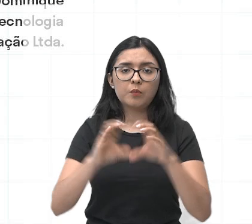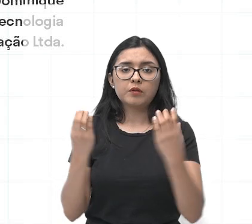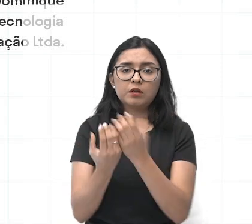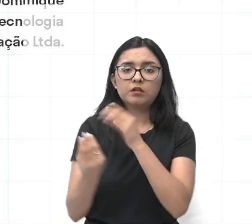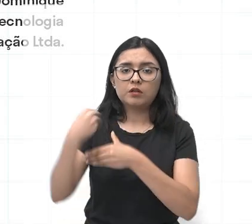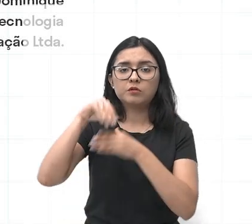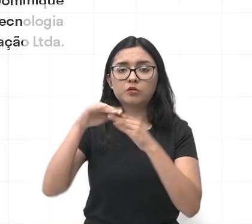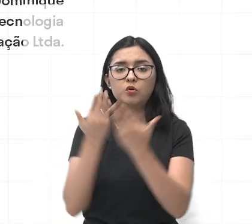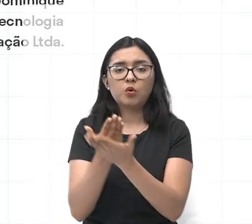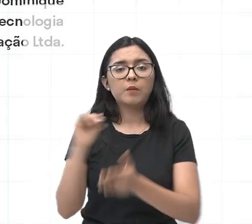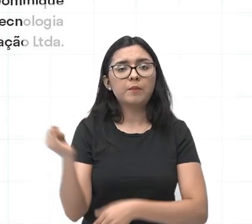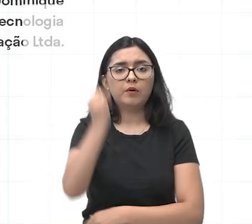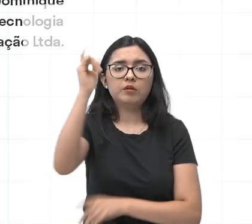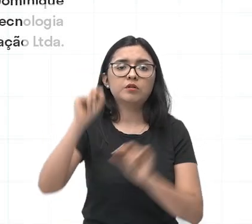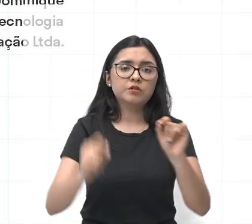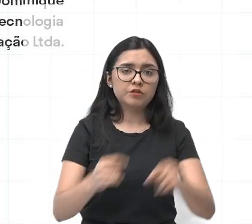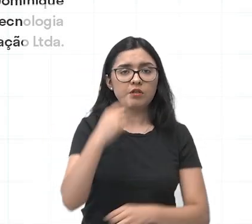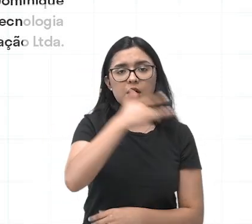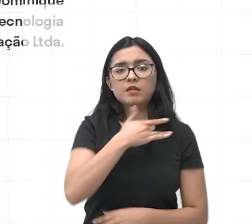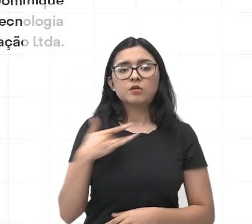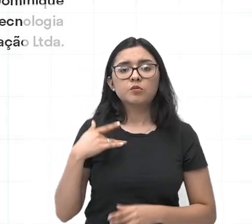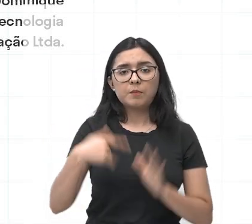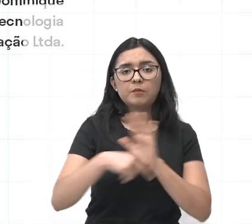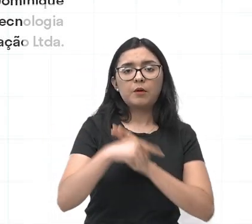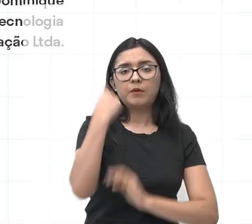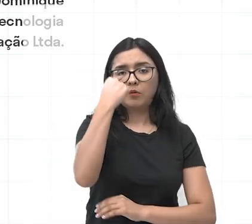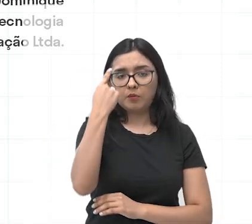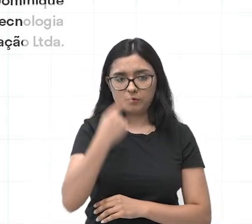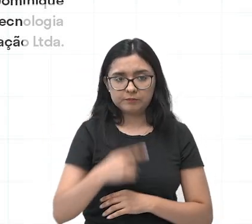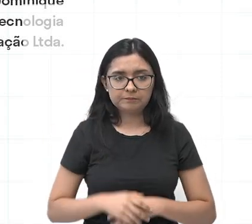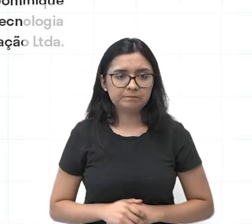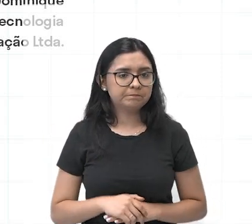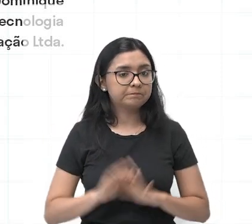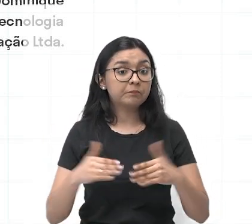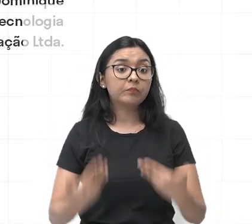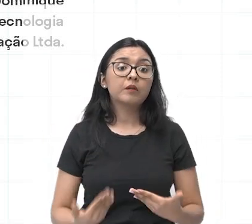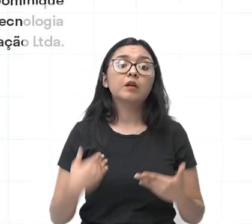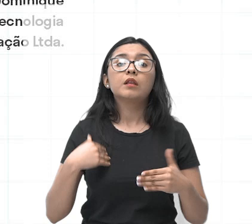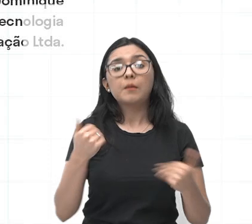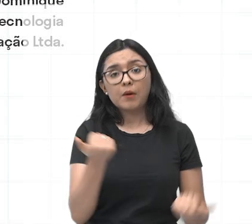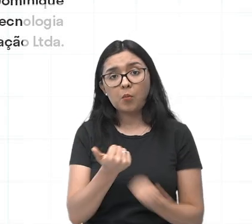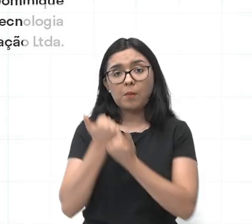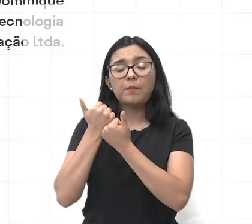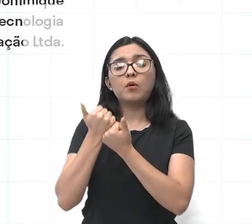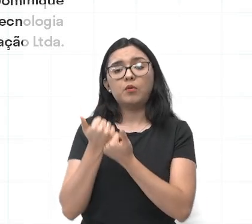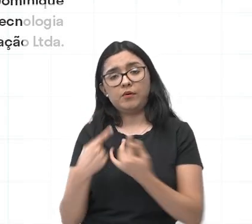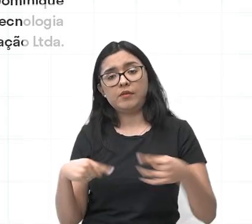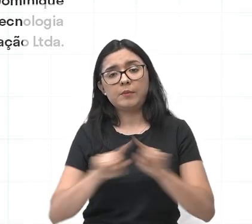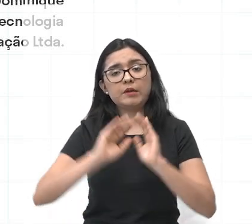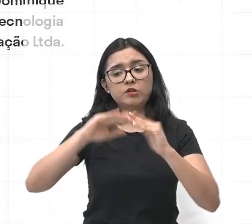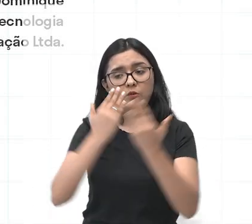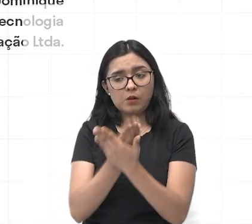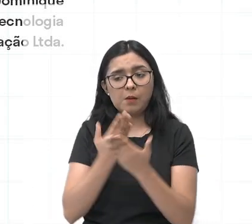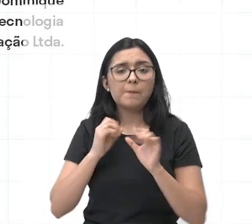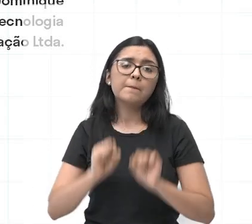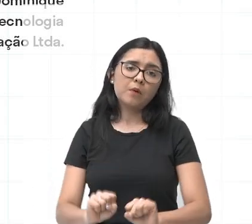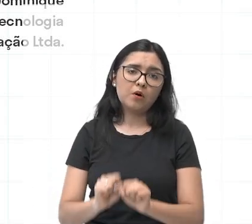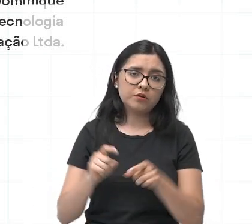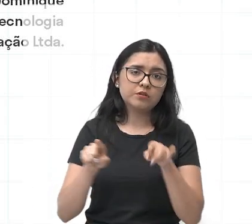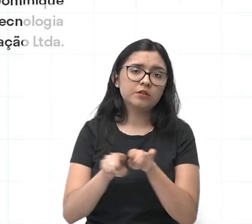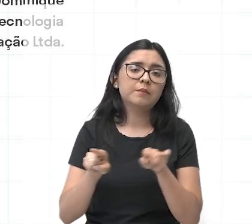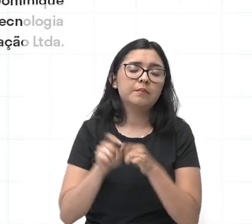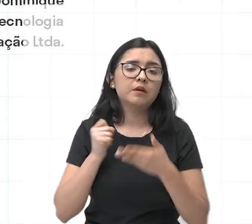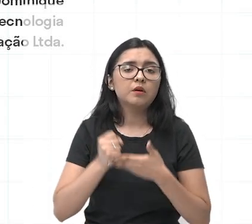escolar sobre a importância da saúde ocular. Primeiro ponto. É importante o apoio, né? As escolas podem colaborar com